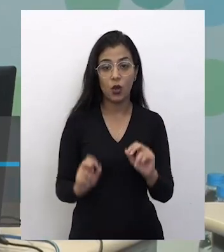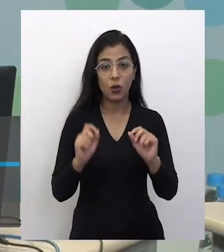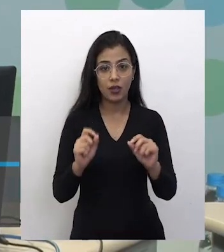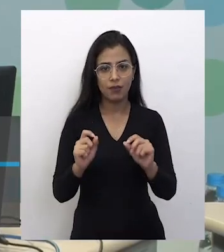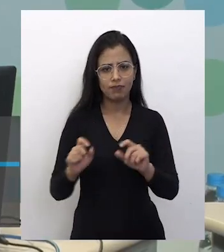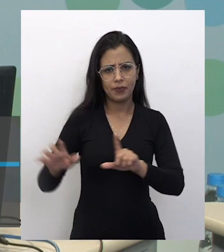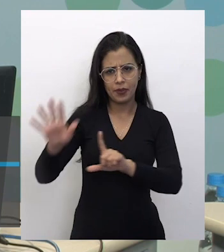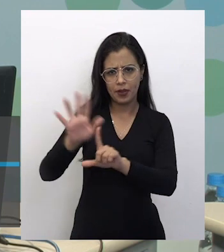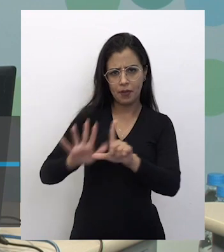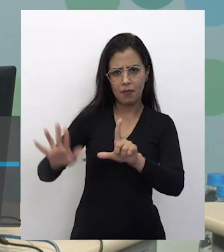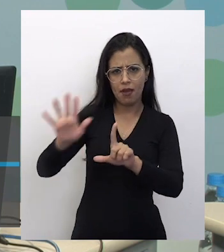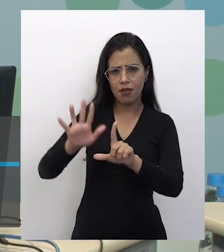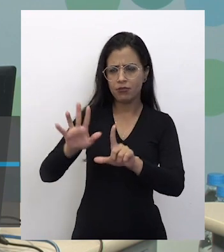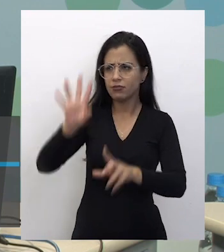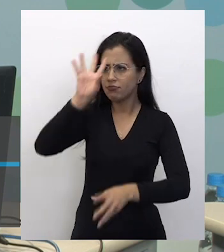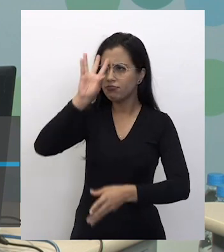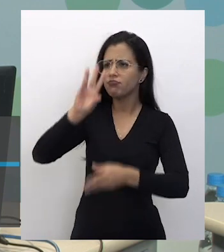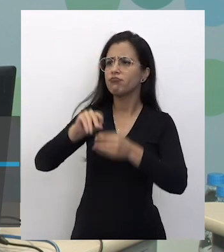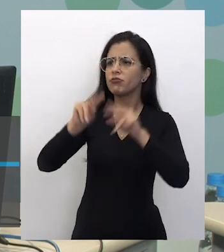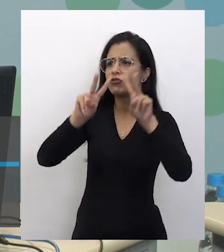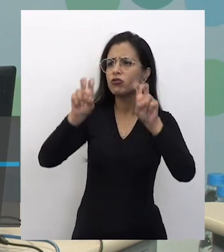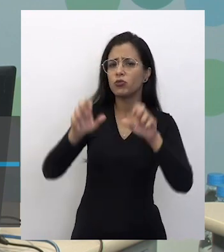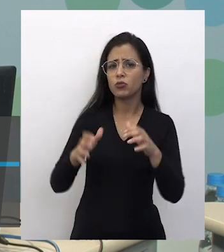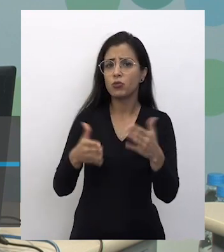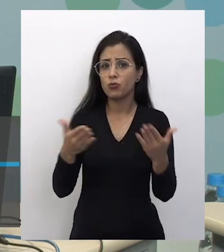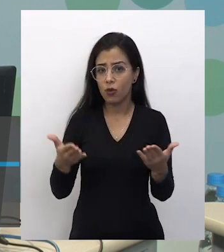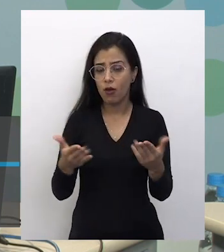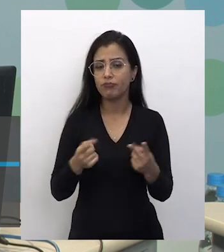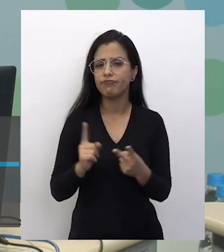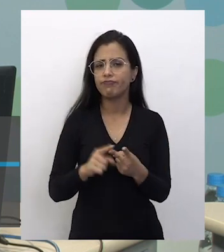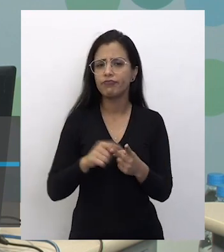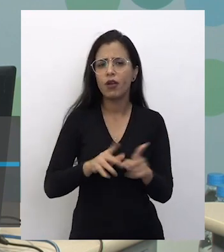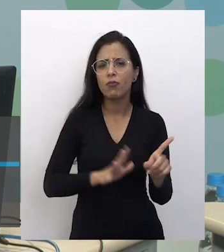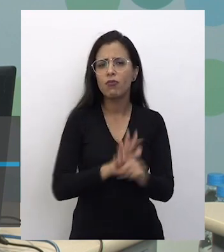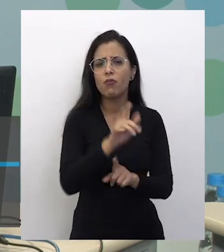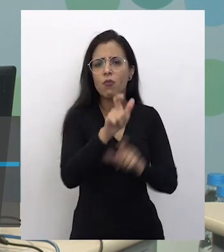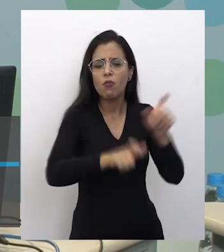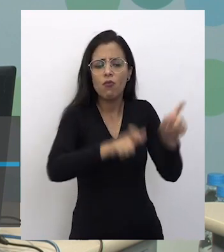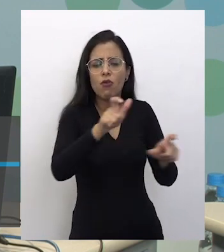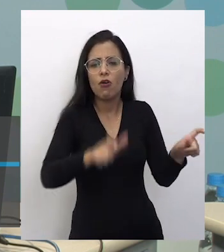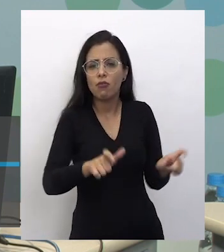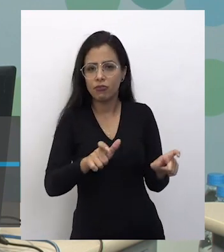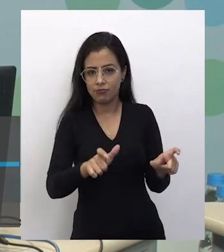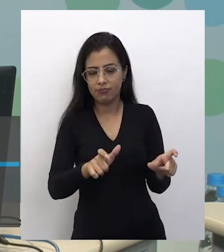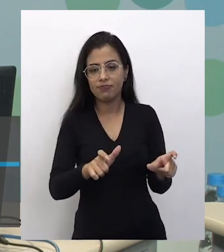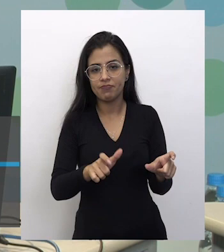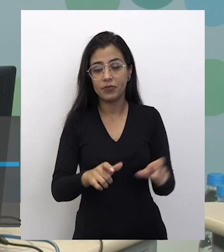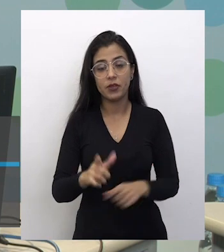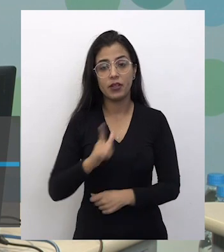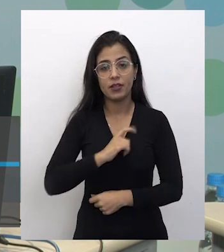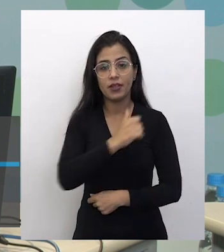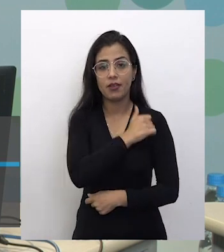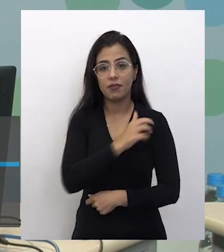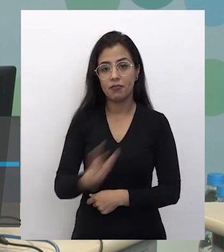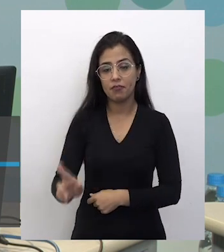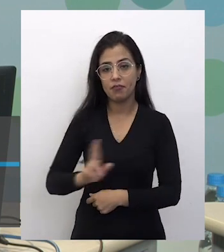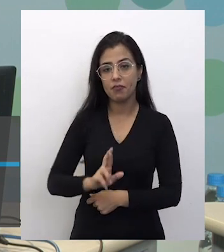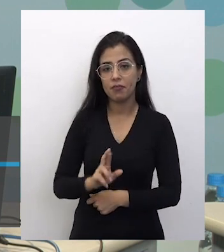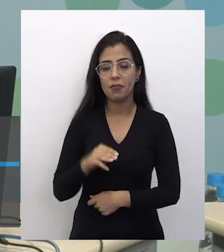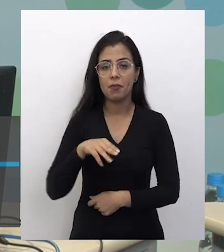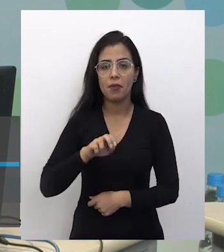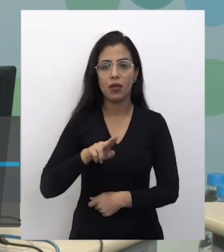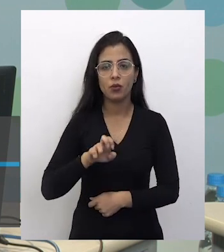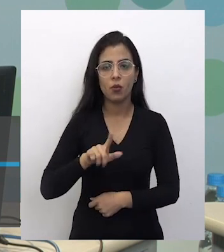essa campanha, né? E qual seria o público-alvo, né? Então aí a gente tem resposta aqui da Pro Emanuela, por exemplo, dizendo o público-alvo seria jovens